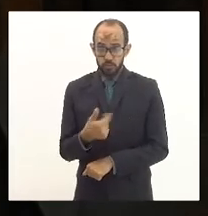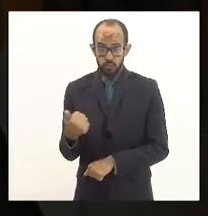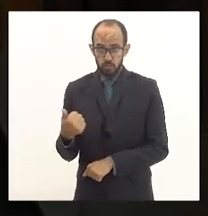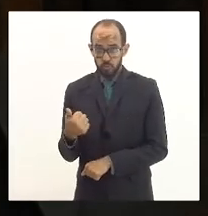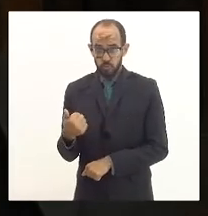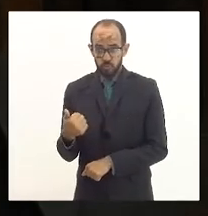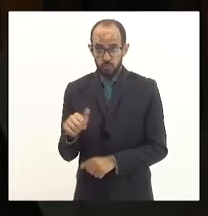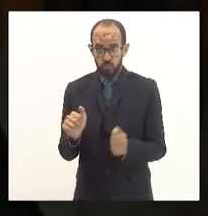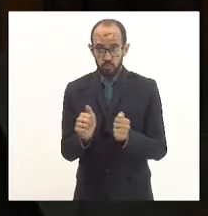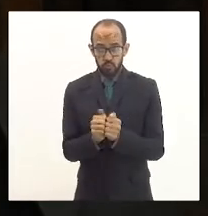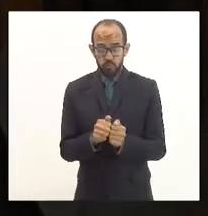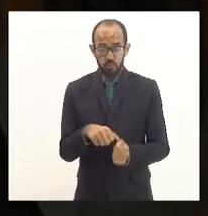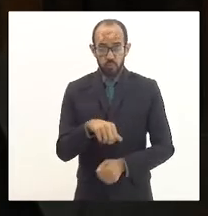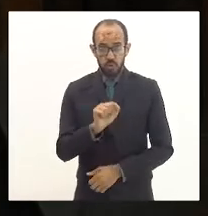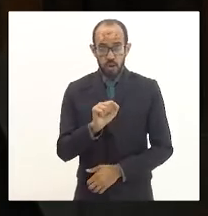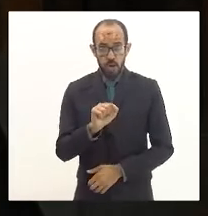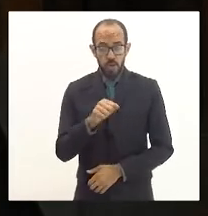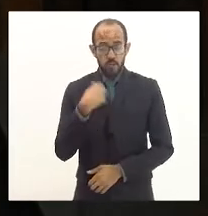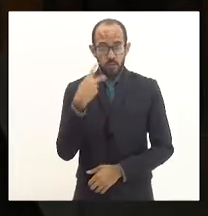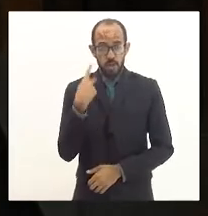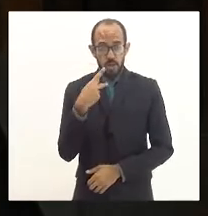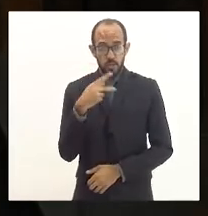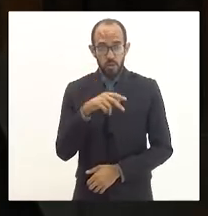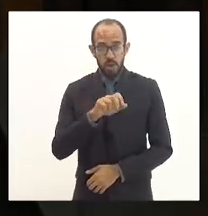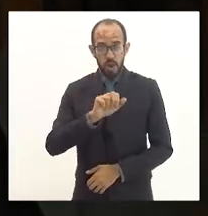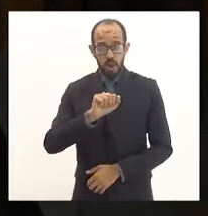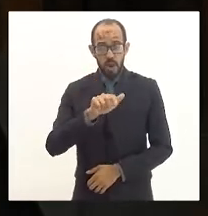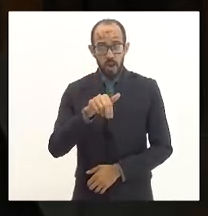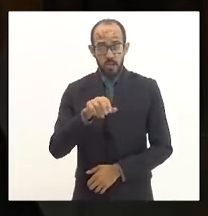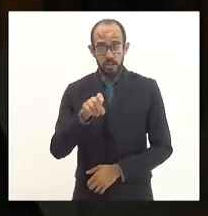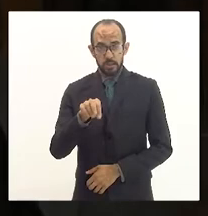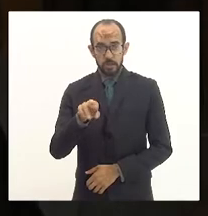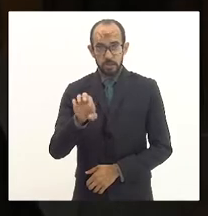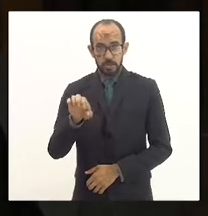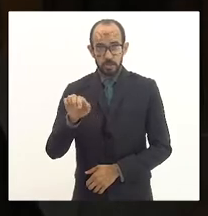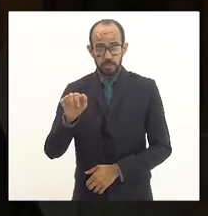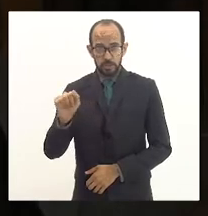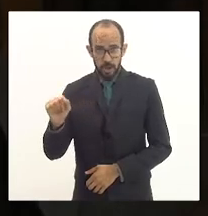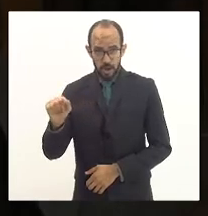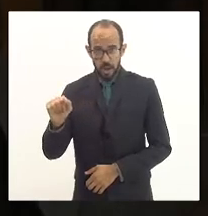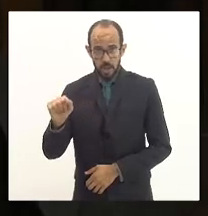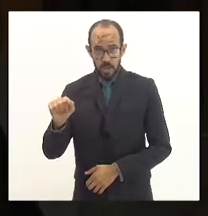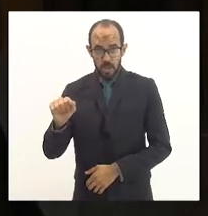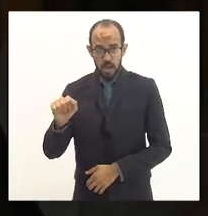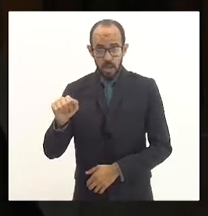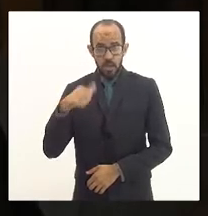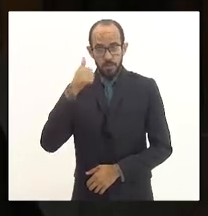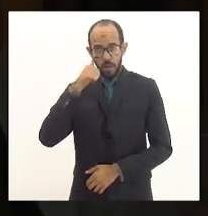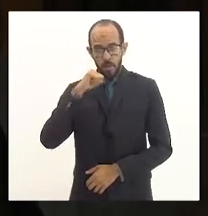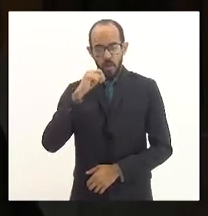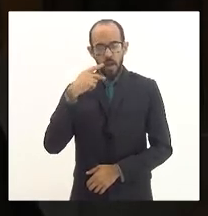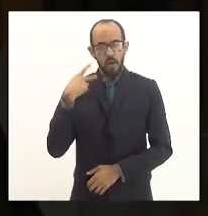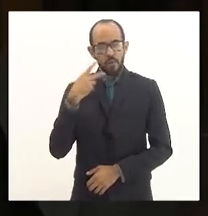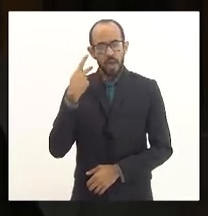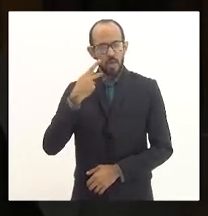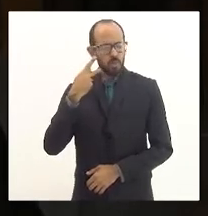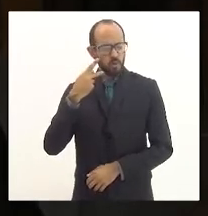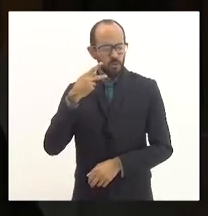vereadora Alexandra que funcional uma vereadora que exerce a real função parlamentar